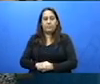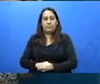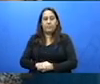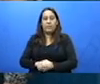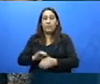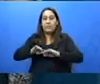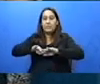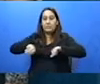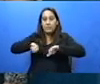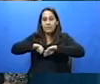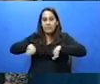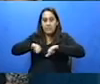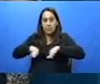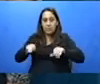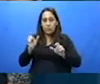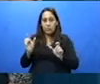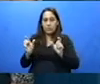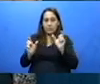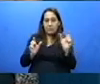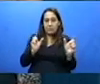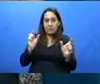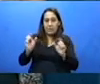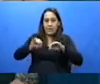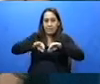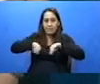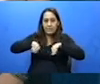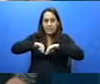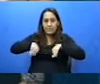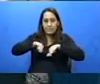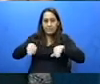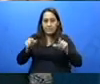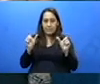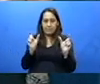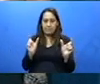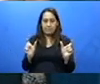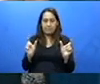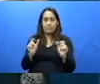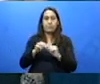espacinho eu, espacinho era, cri,